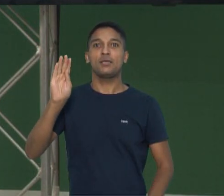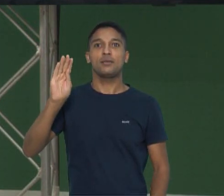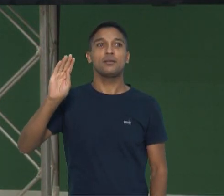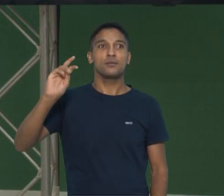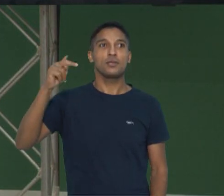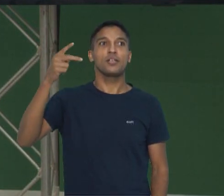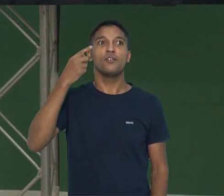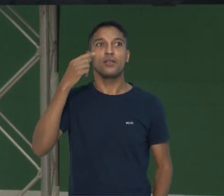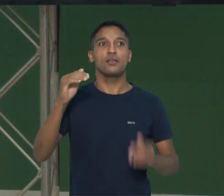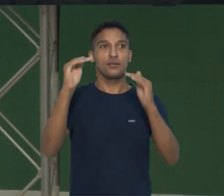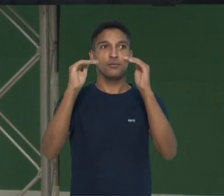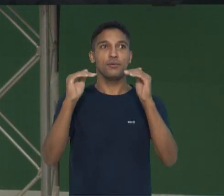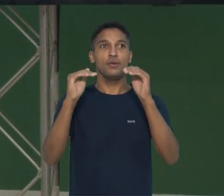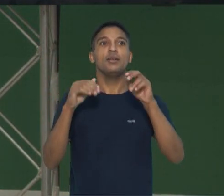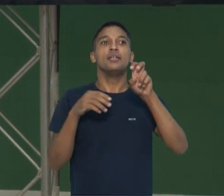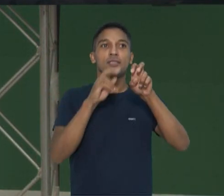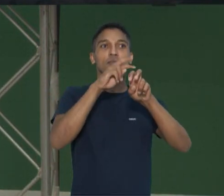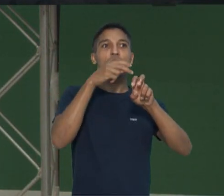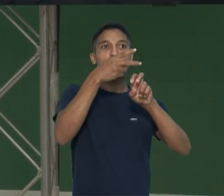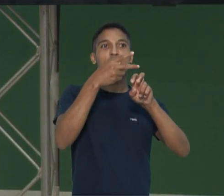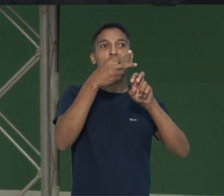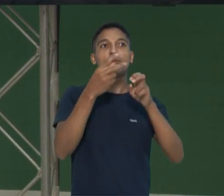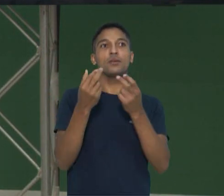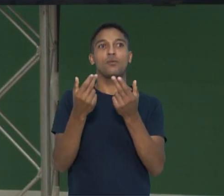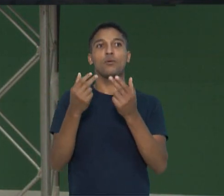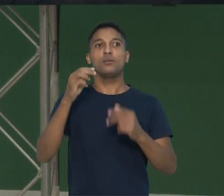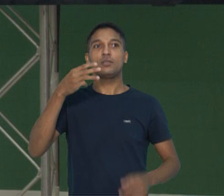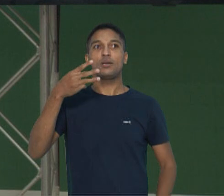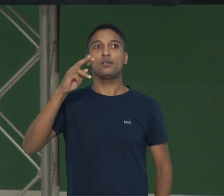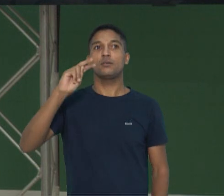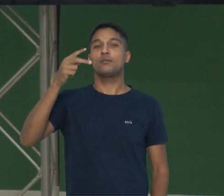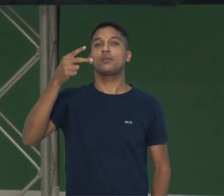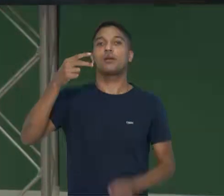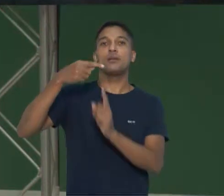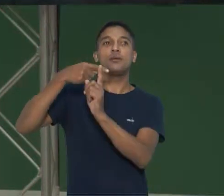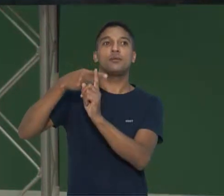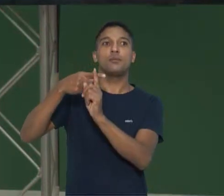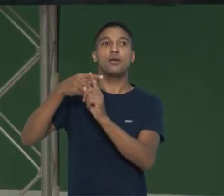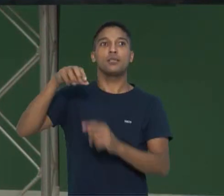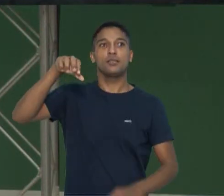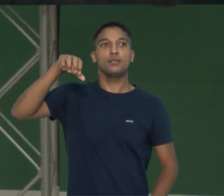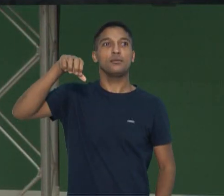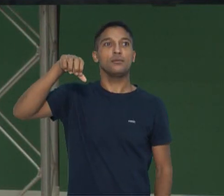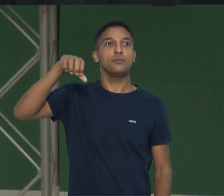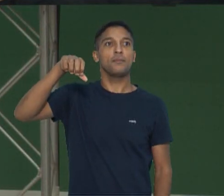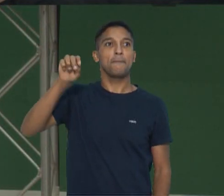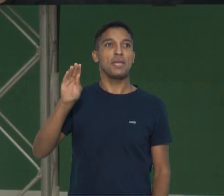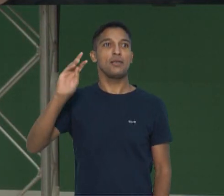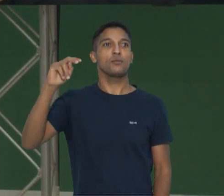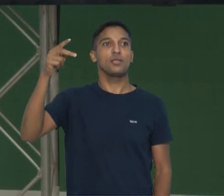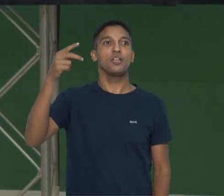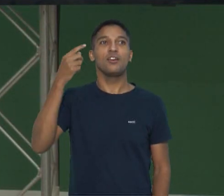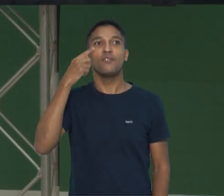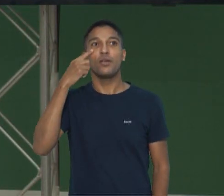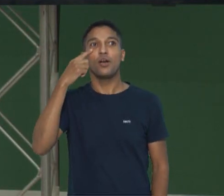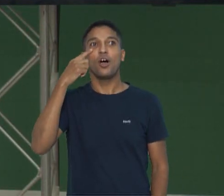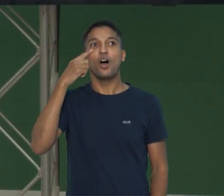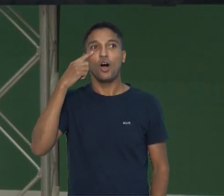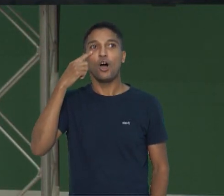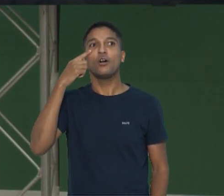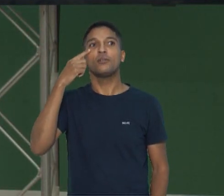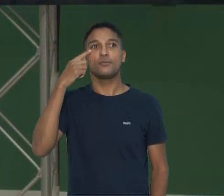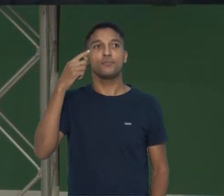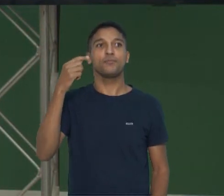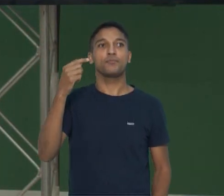9. Vejam, o 3 ao quadrado é 9, eu passei subtraindo. Então, 25 menos 9. Quer dizer que